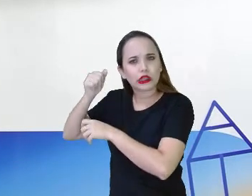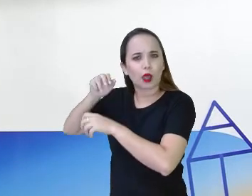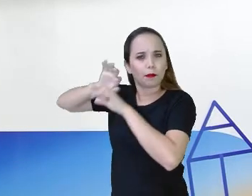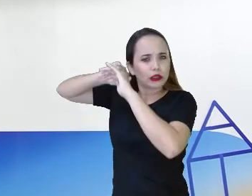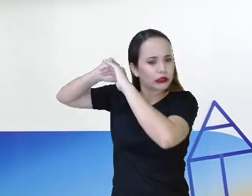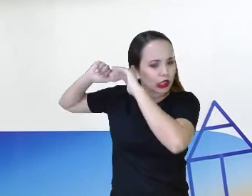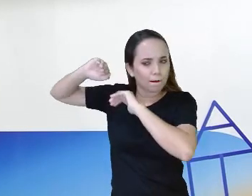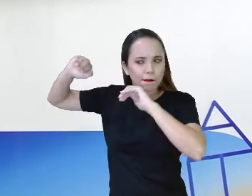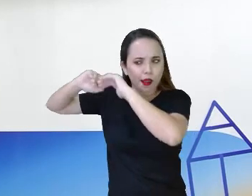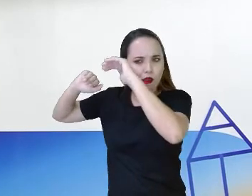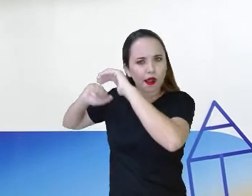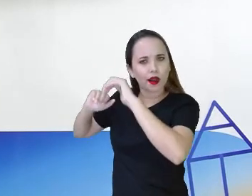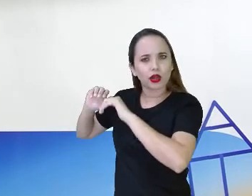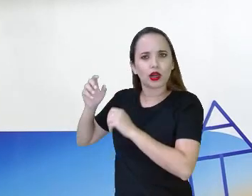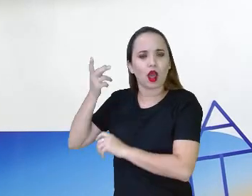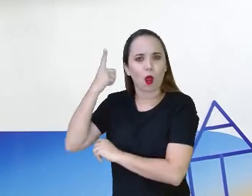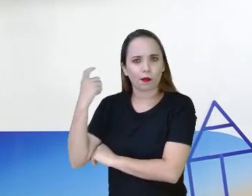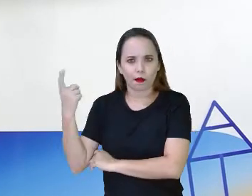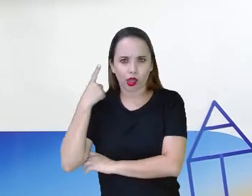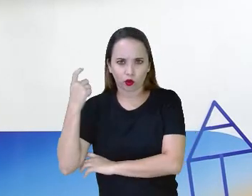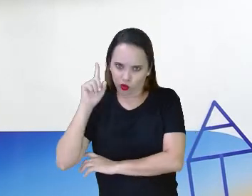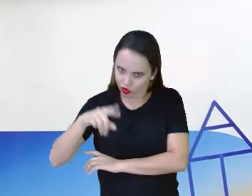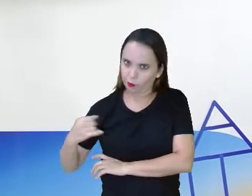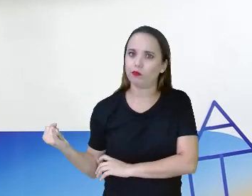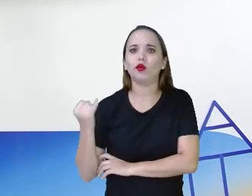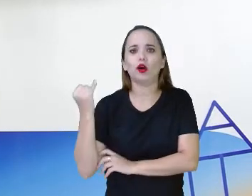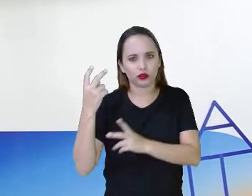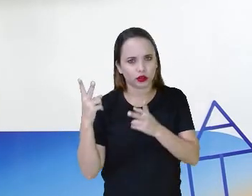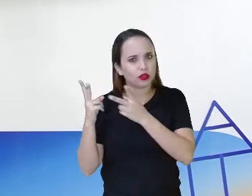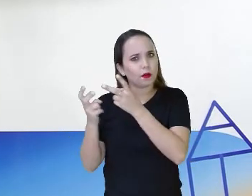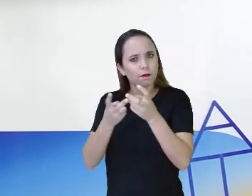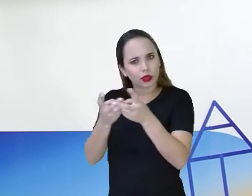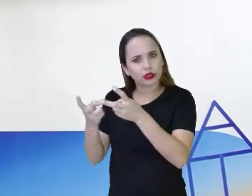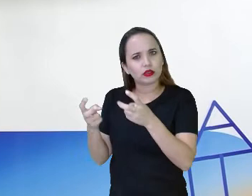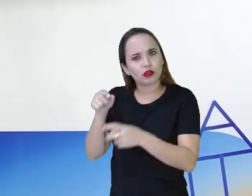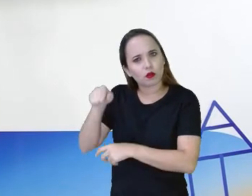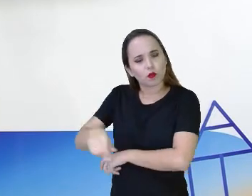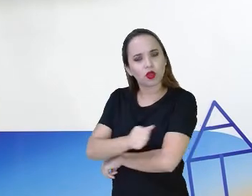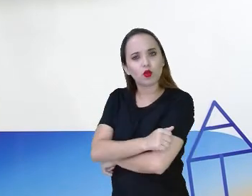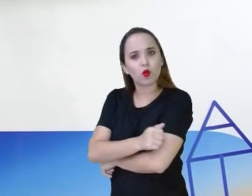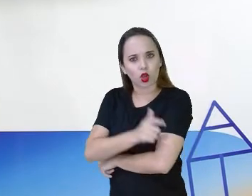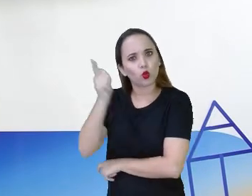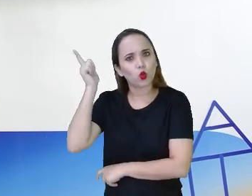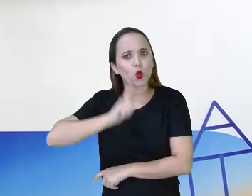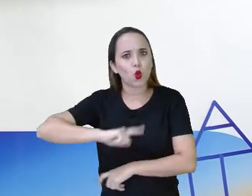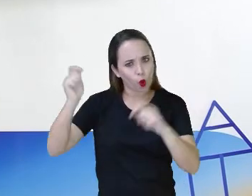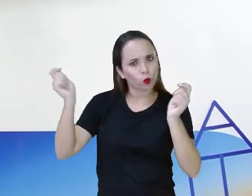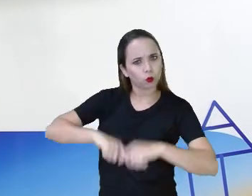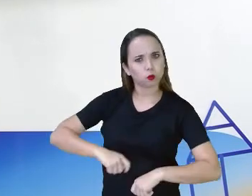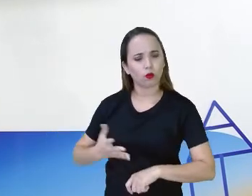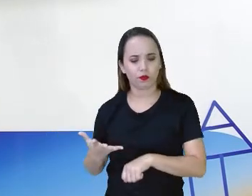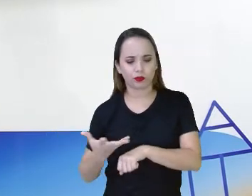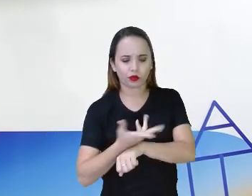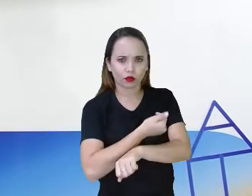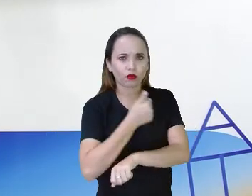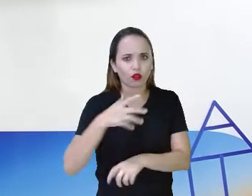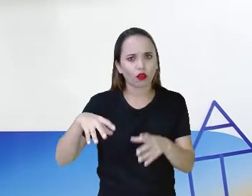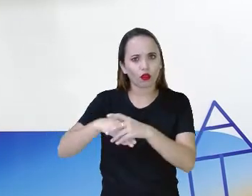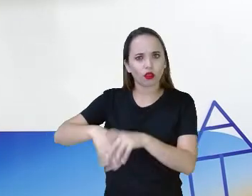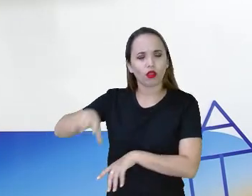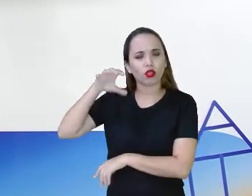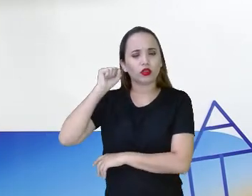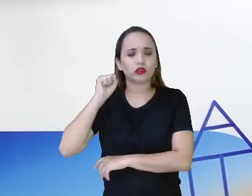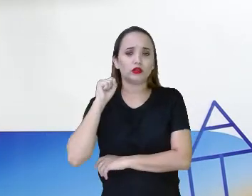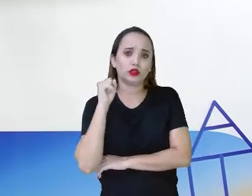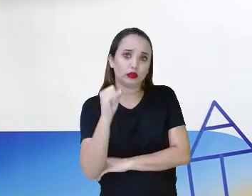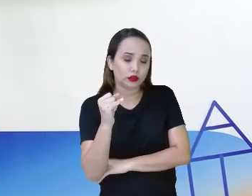reconhecimento. É importante saber, é importante perceber se ele tem essas habilidades na audição. Se não, o professor